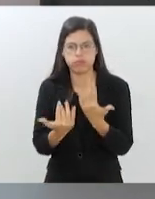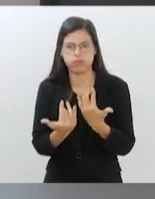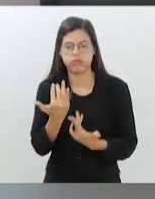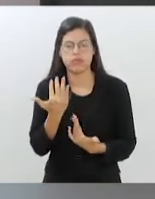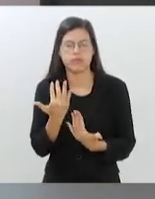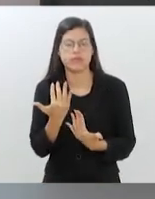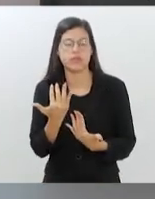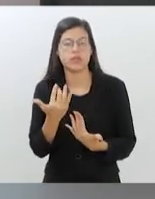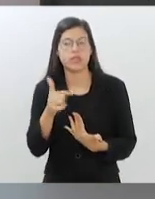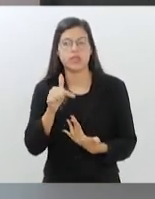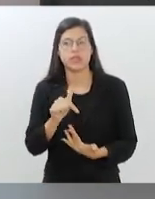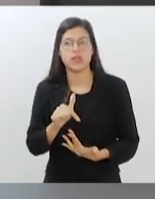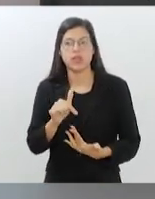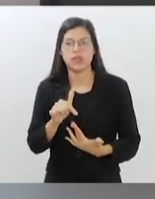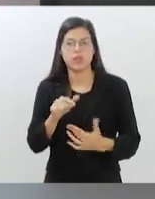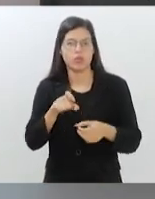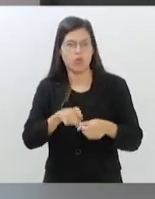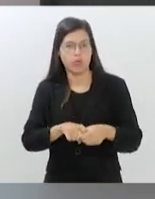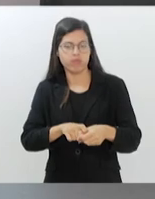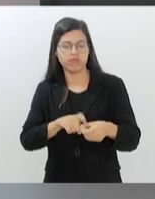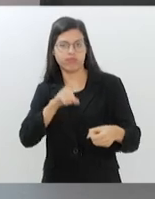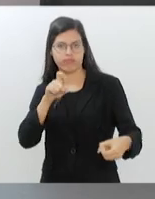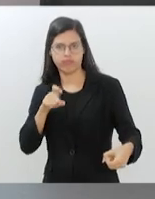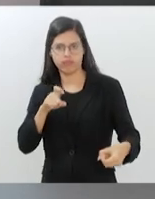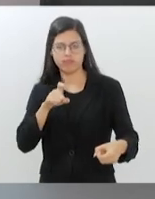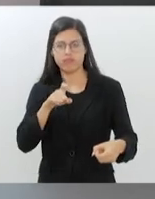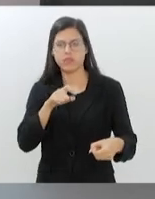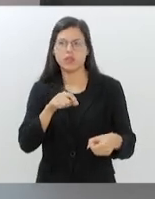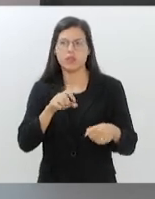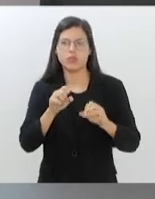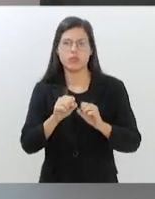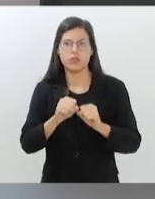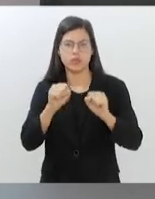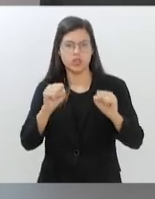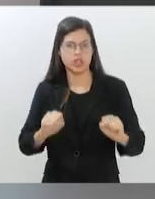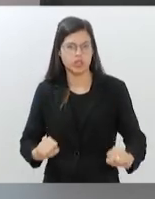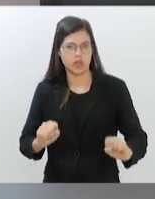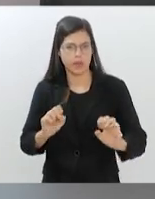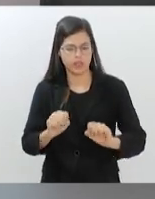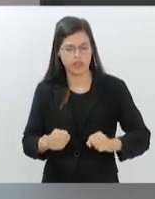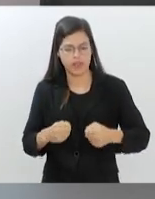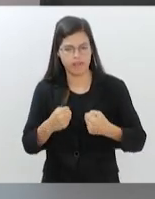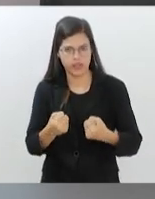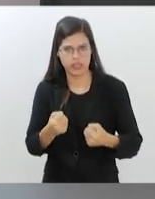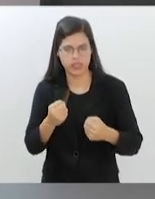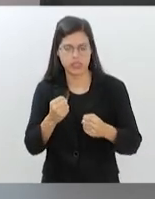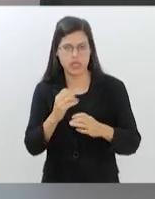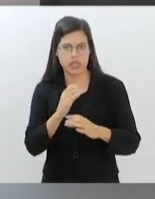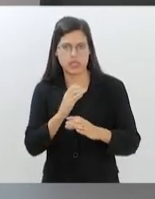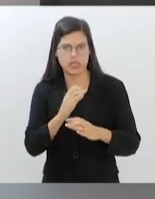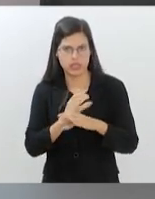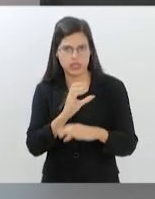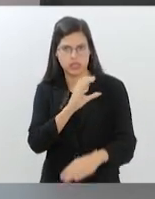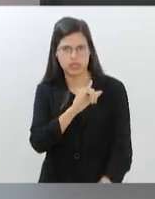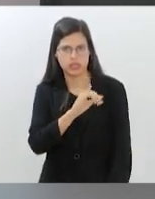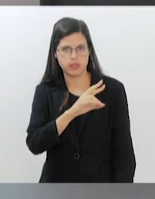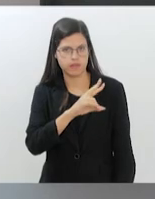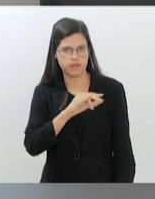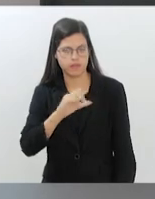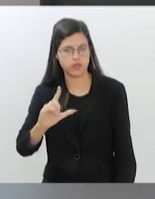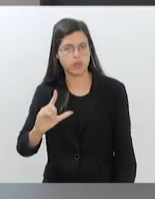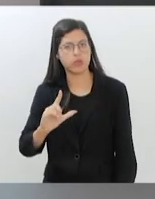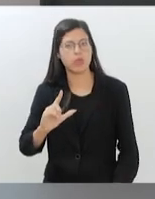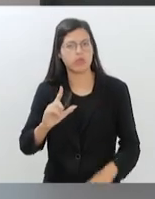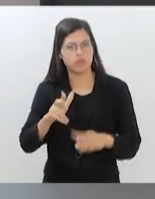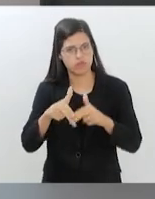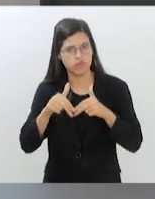dissociado do sistema de defesa civil e as emendas que eu fiz É exatamente esse porque